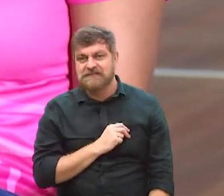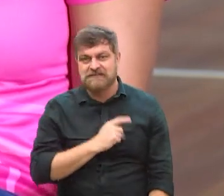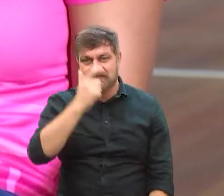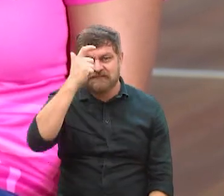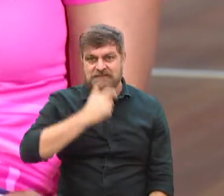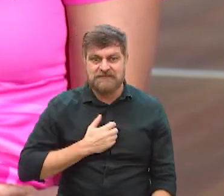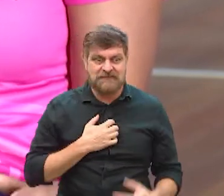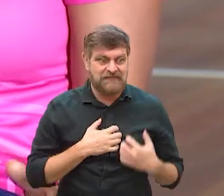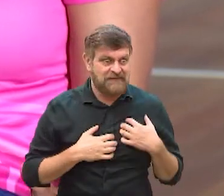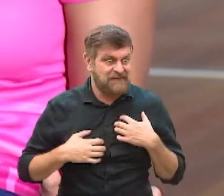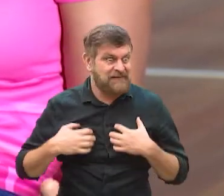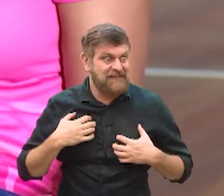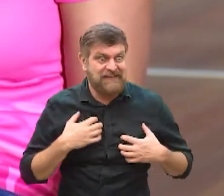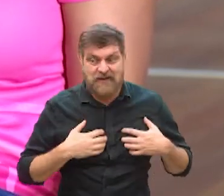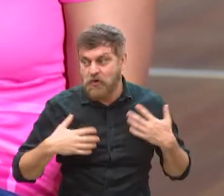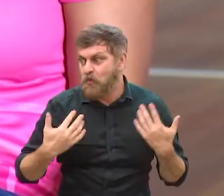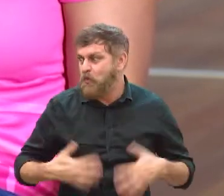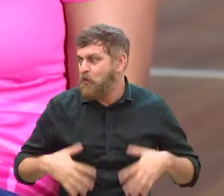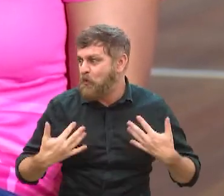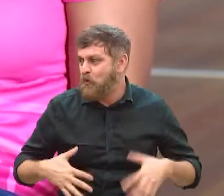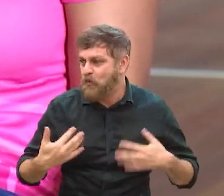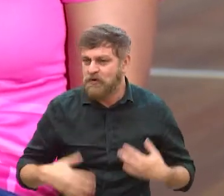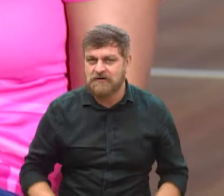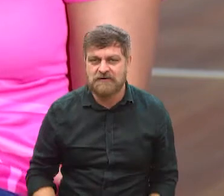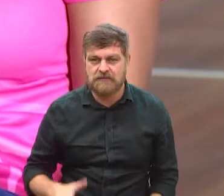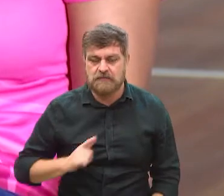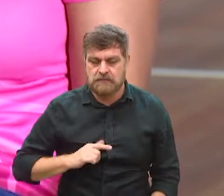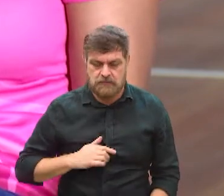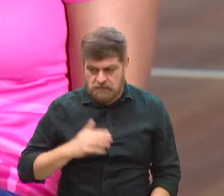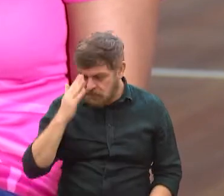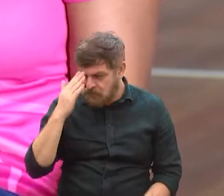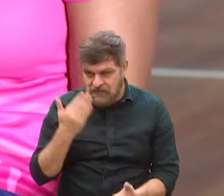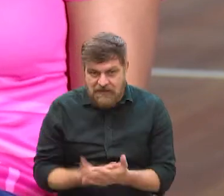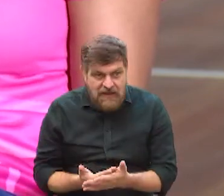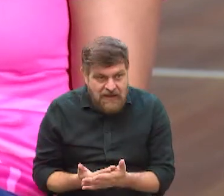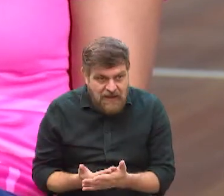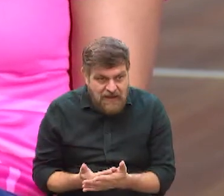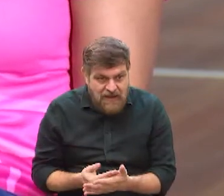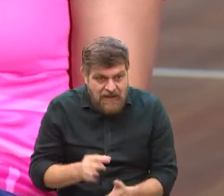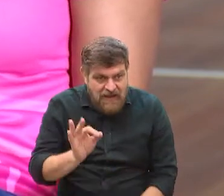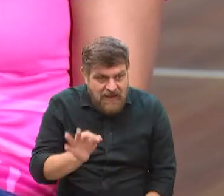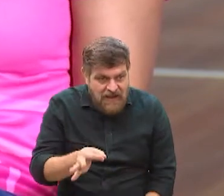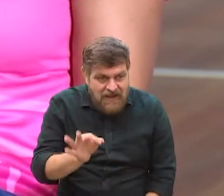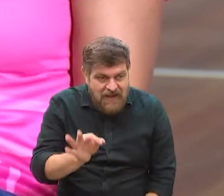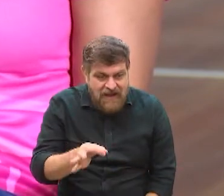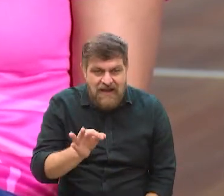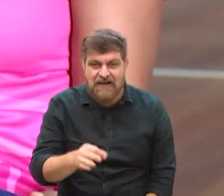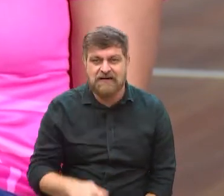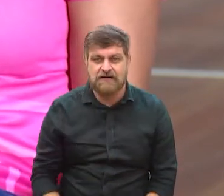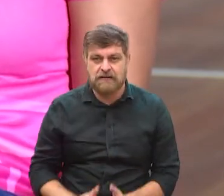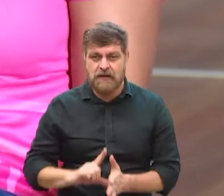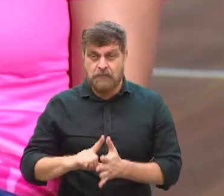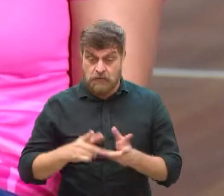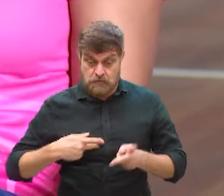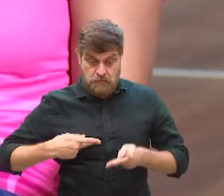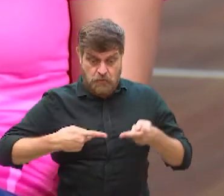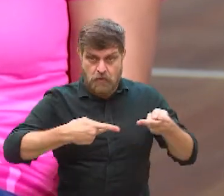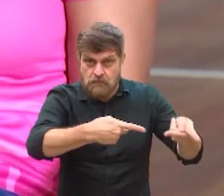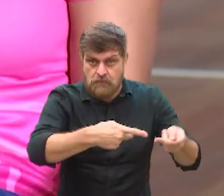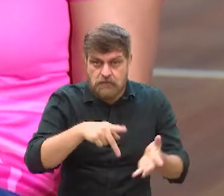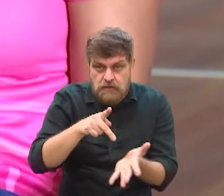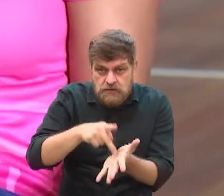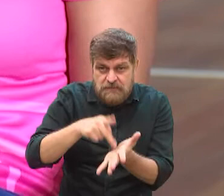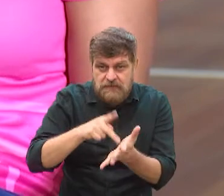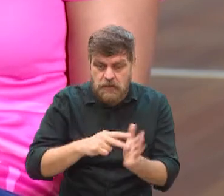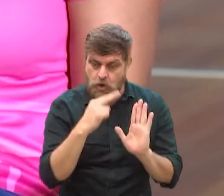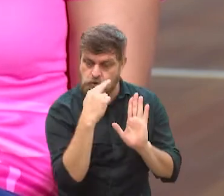assim no céu. Fiquei um tempo assim sem acreditar. Quando saiu a convocação mesmo, que